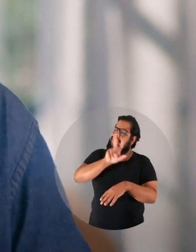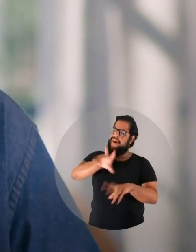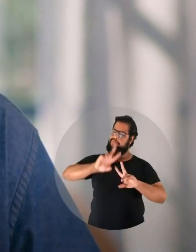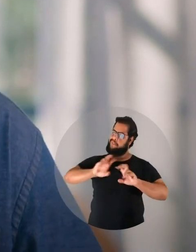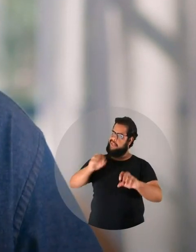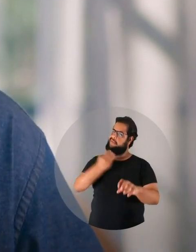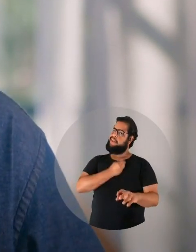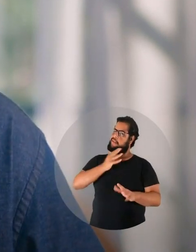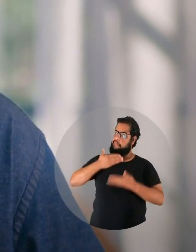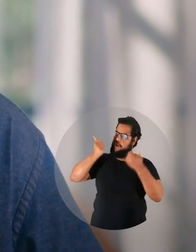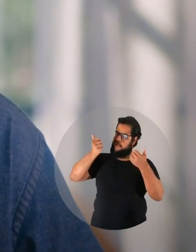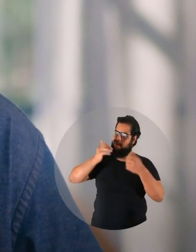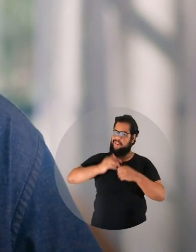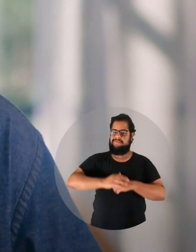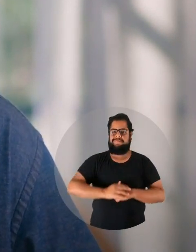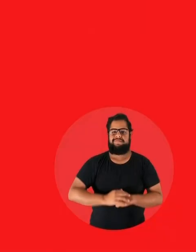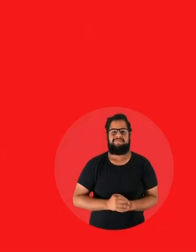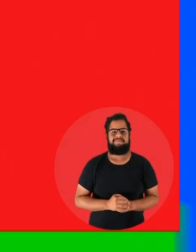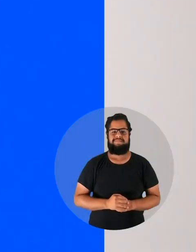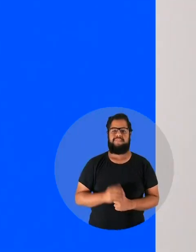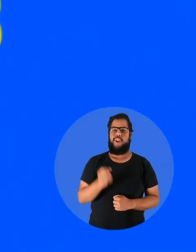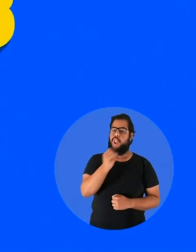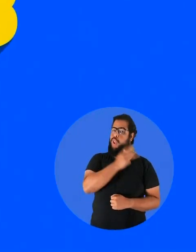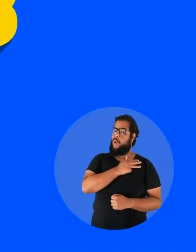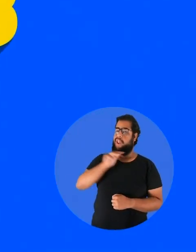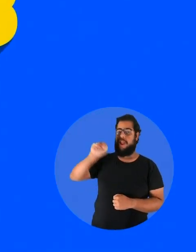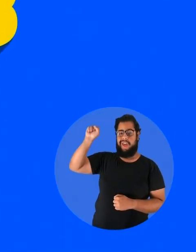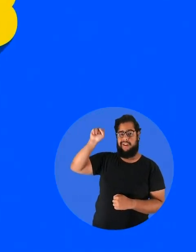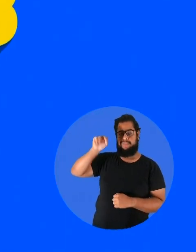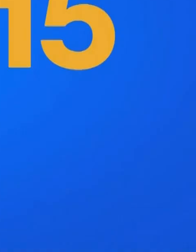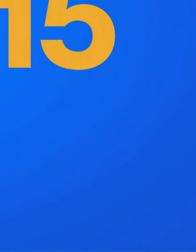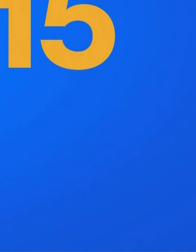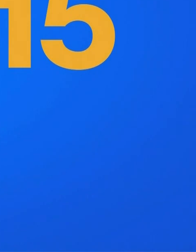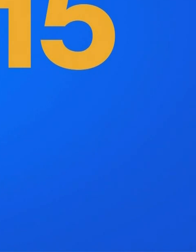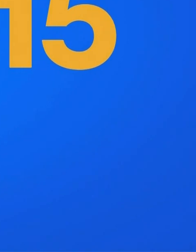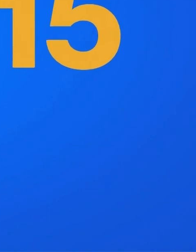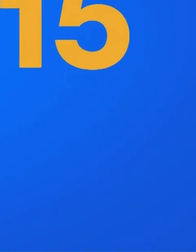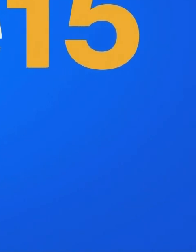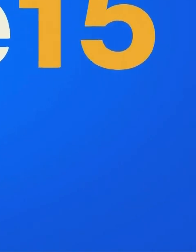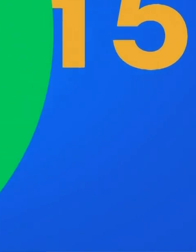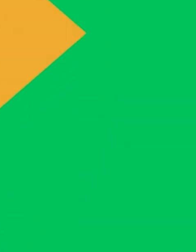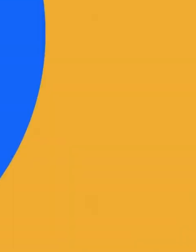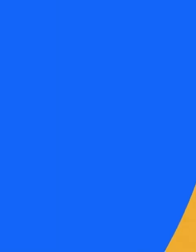que você vai ver como a sua vida vai melhorar. Lula lá!